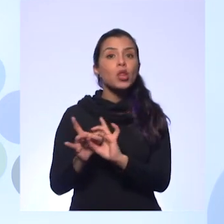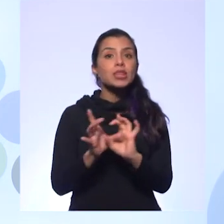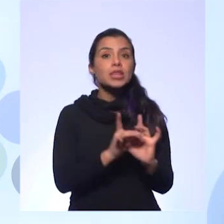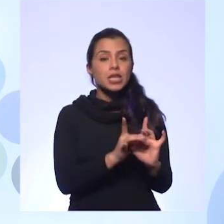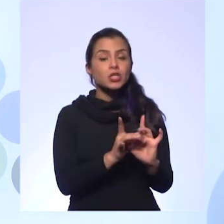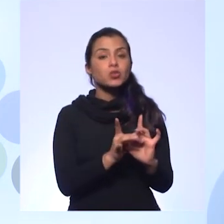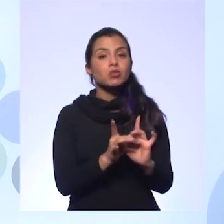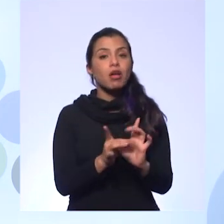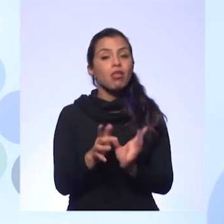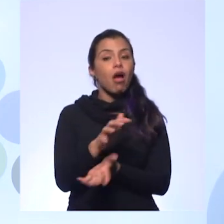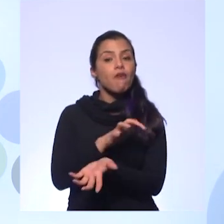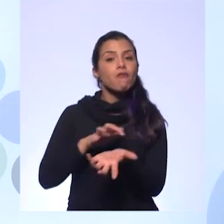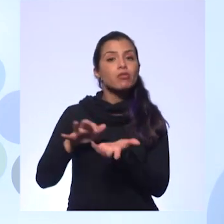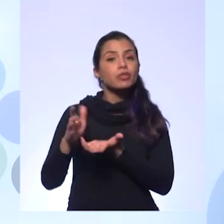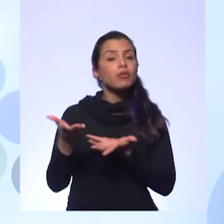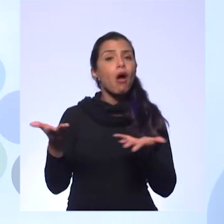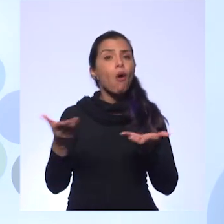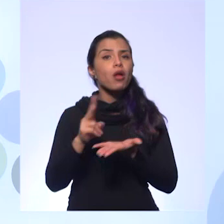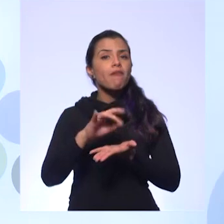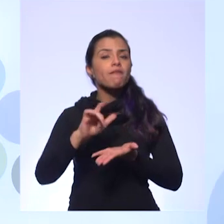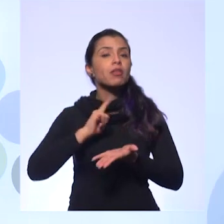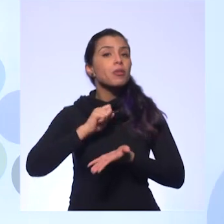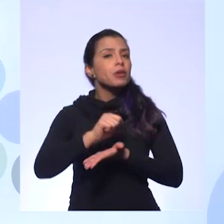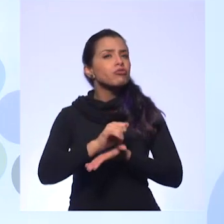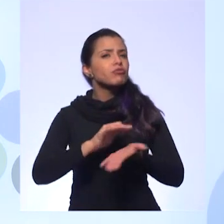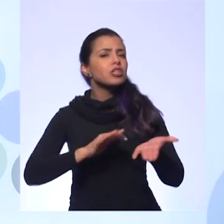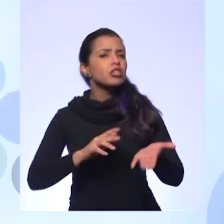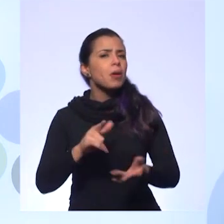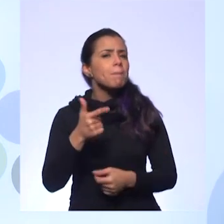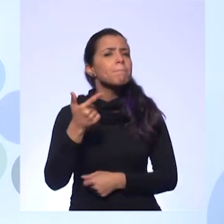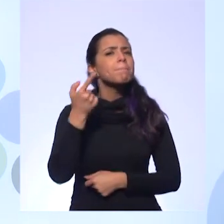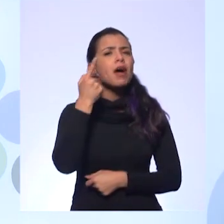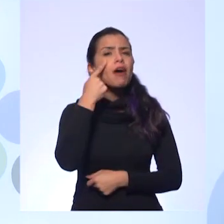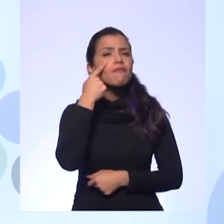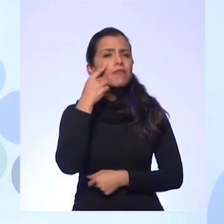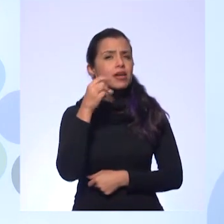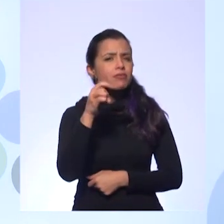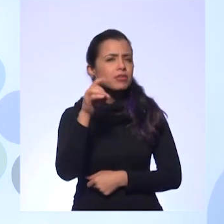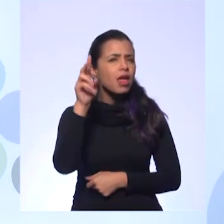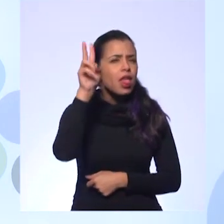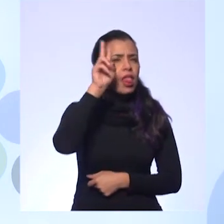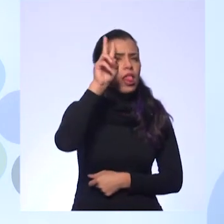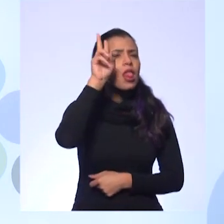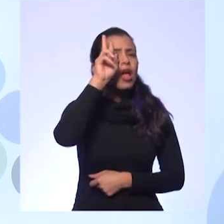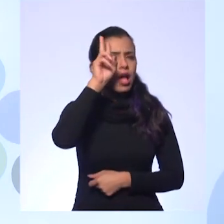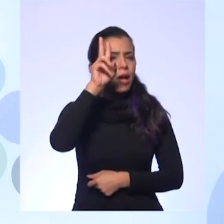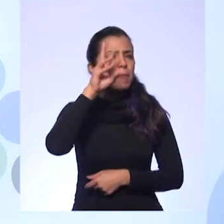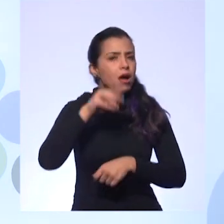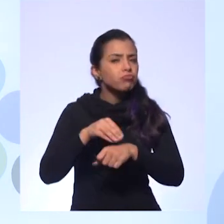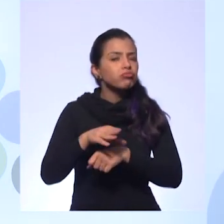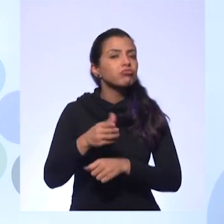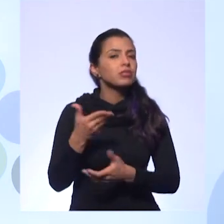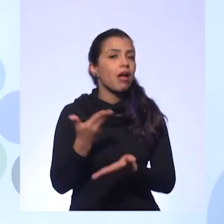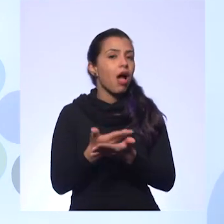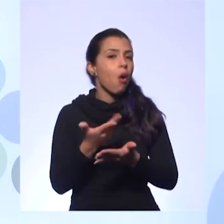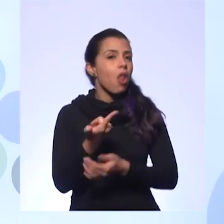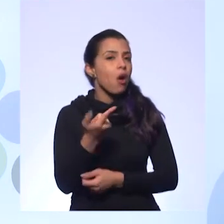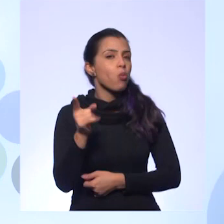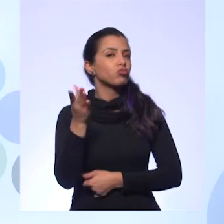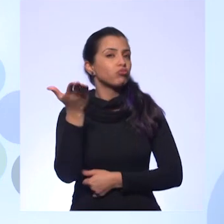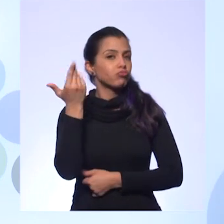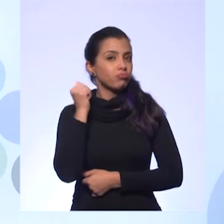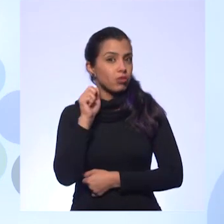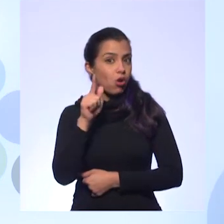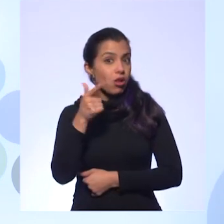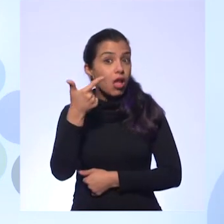a gente vai fazer uma atividade agora que vai nos relembrar desse gancho que eu deixei para vocês. Então, vai aparecer uma imagem